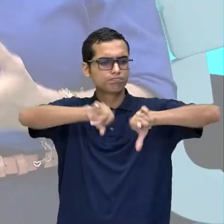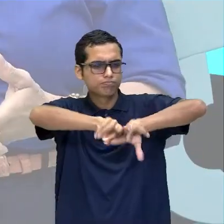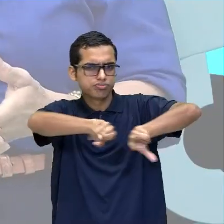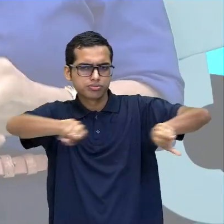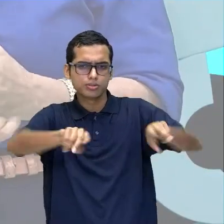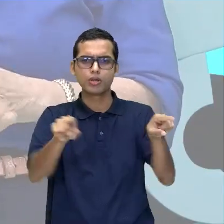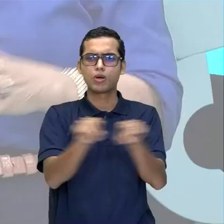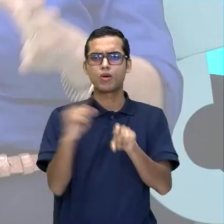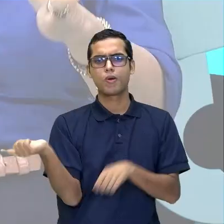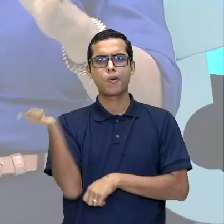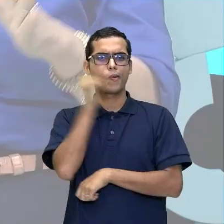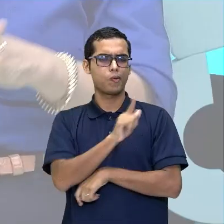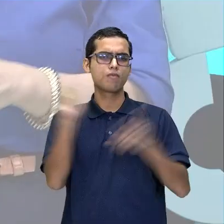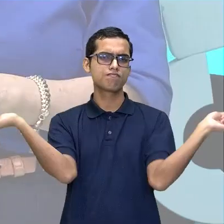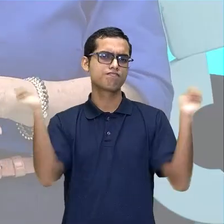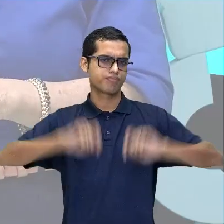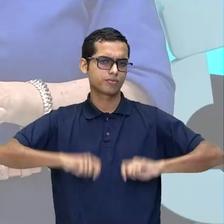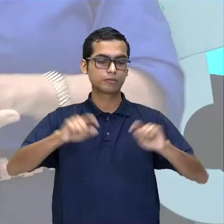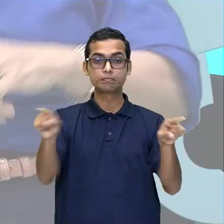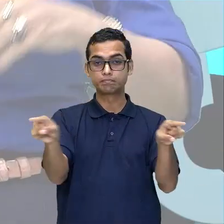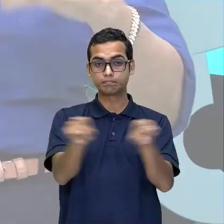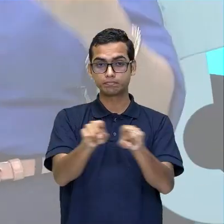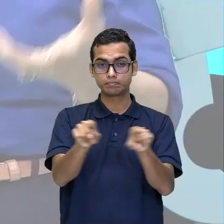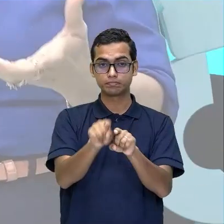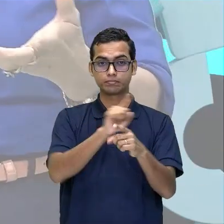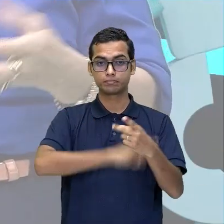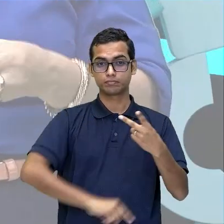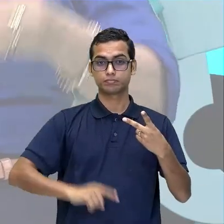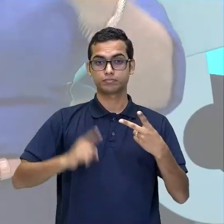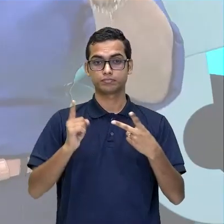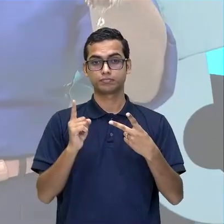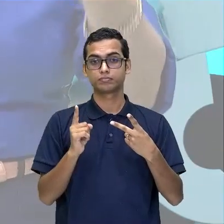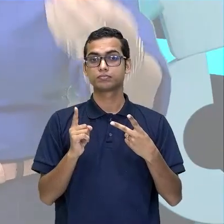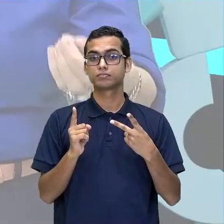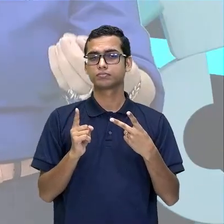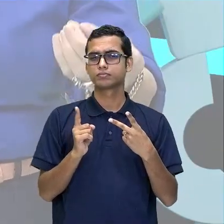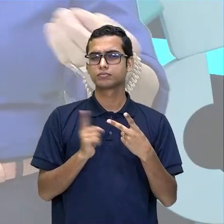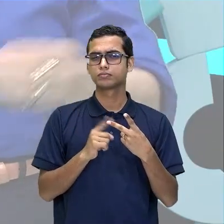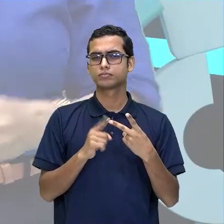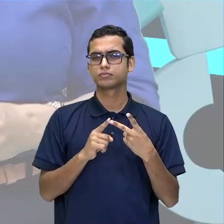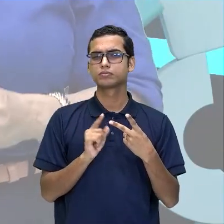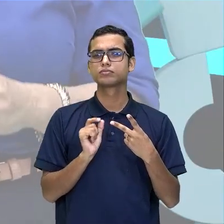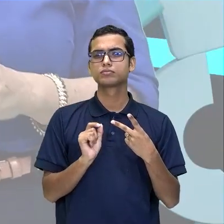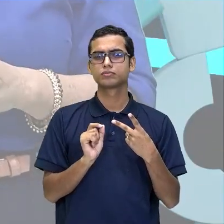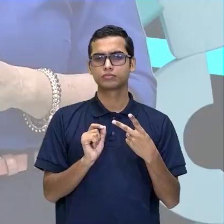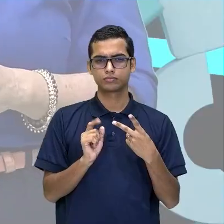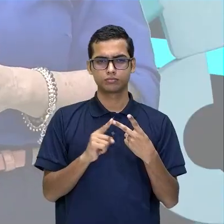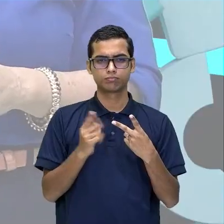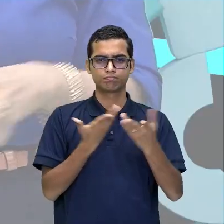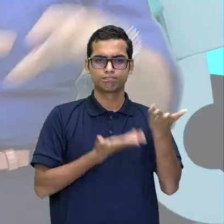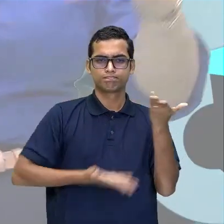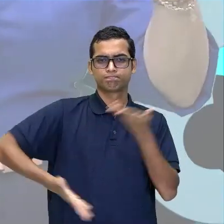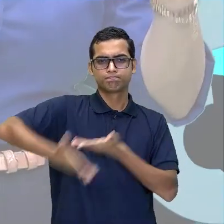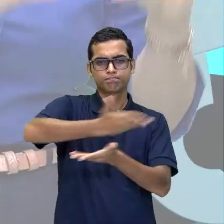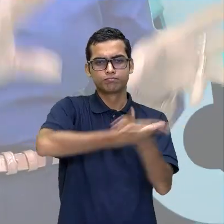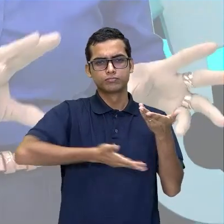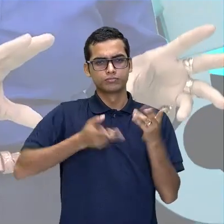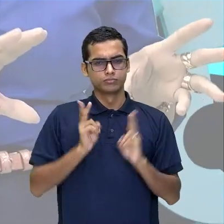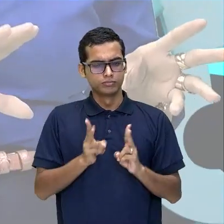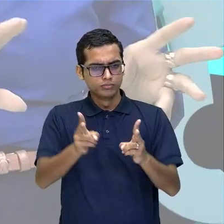segunda contribuição importante das hipermídias é exatamente a interatividade. Então,